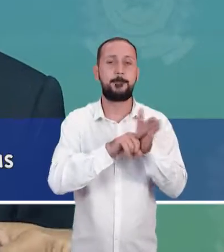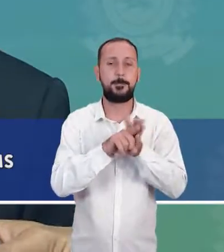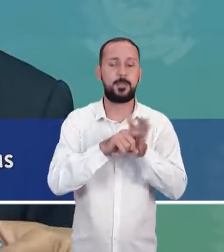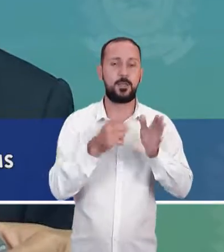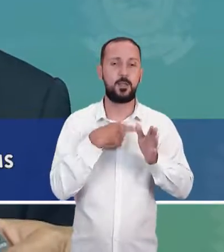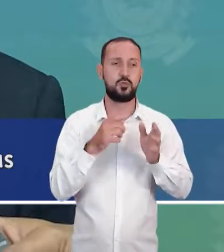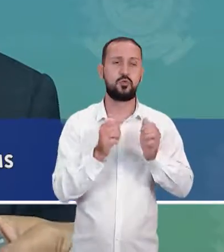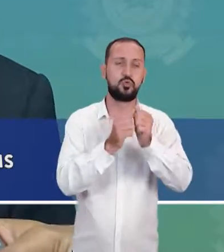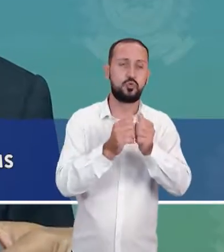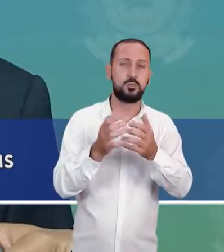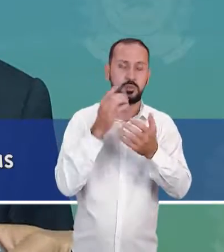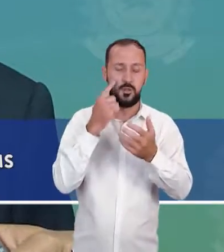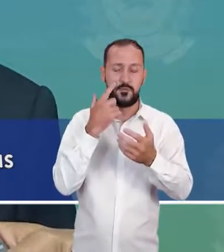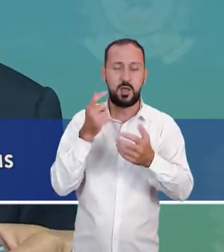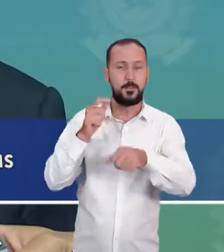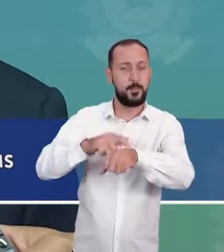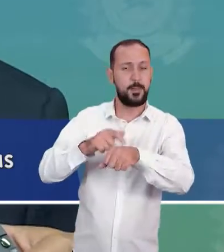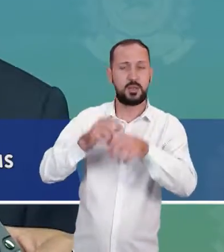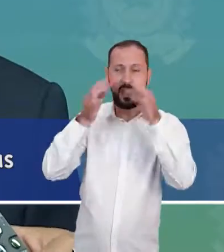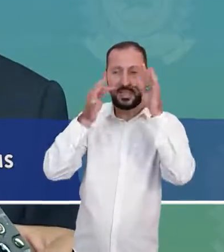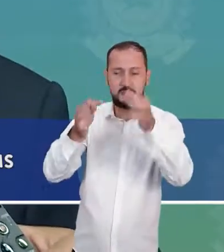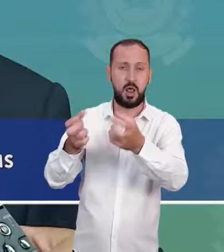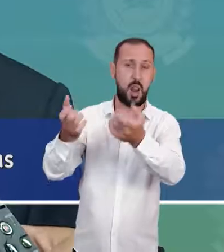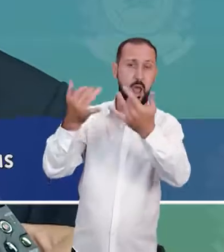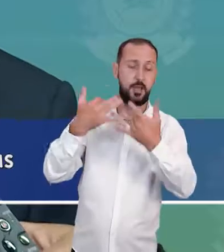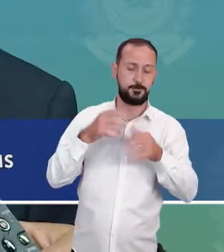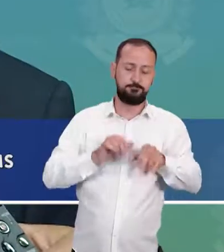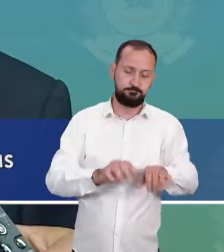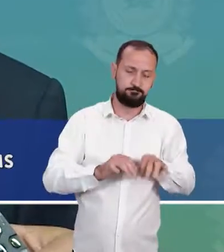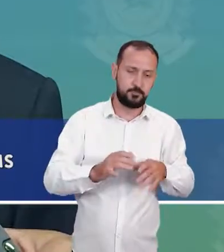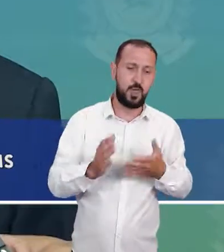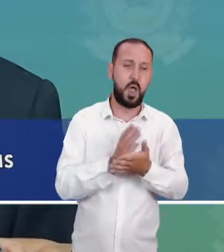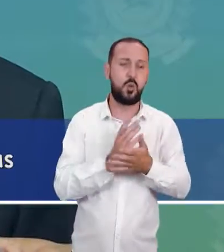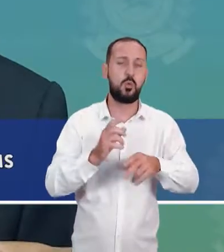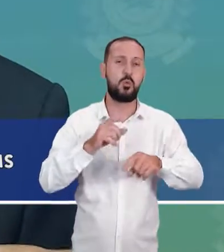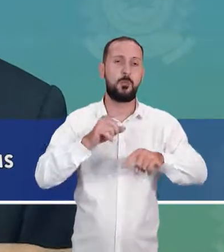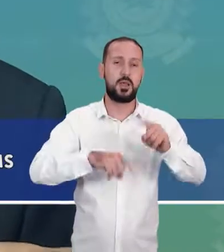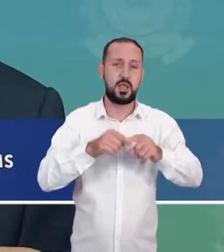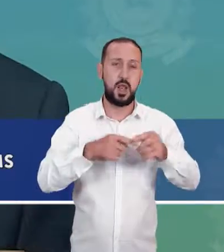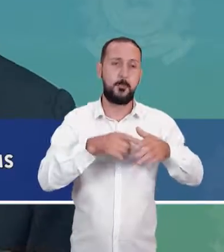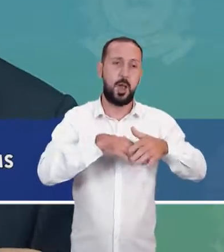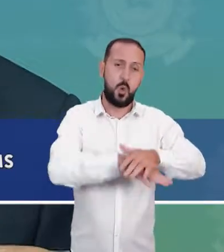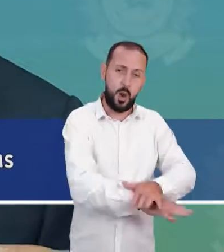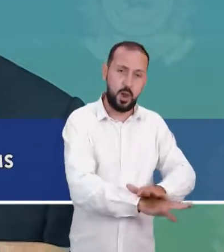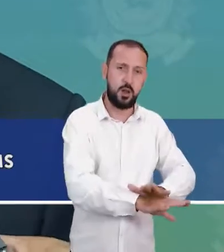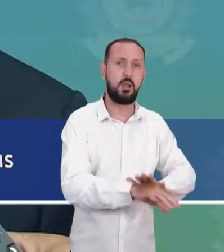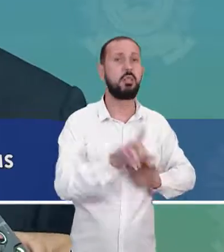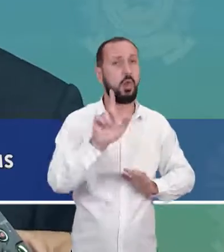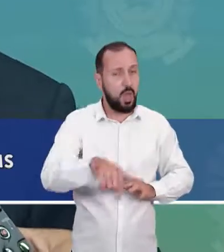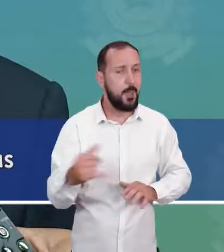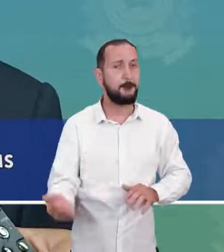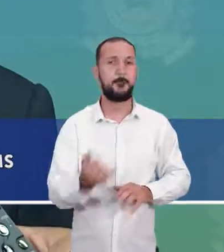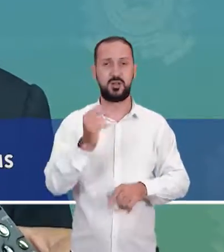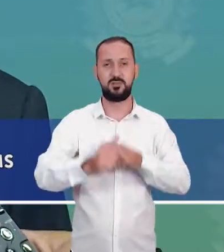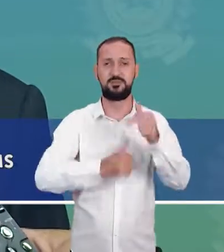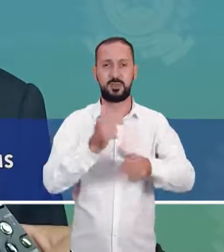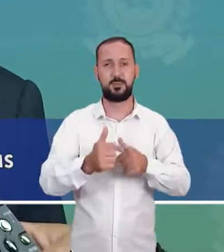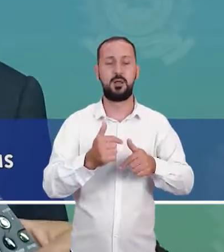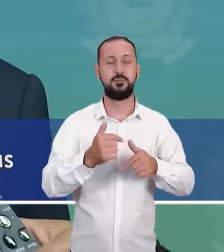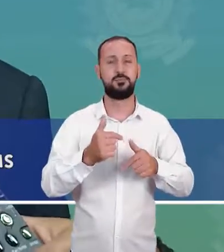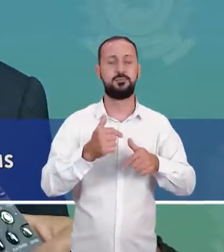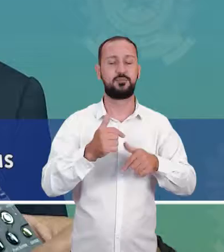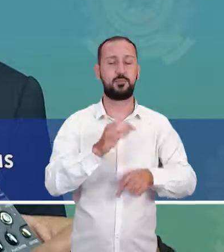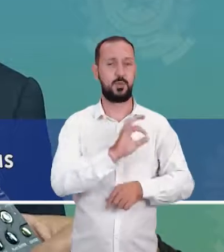policial, na oitiva de testemunhas, na guarda de objetos, portanto, extremamente importante no